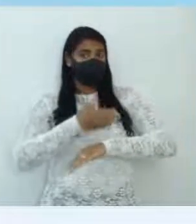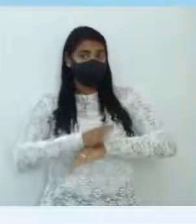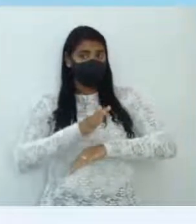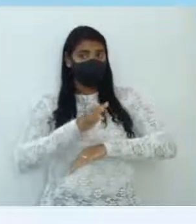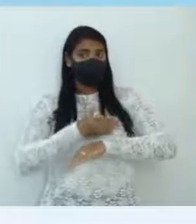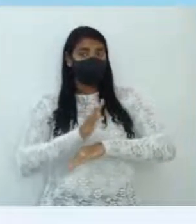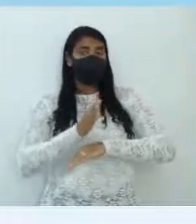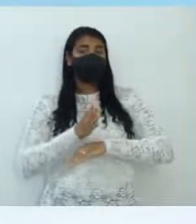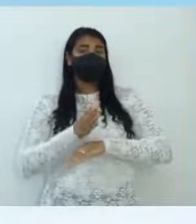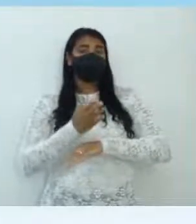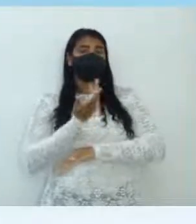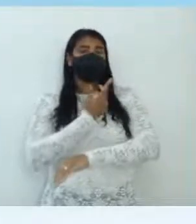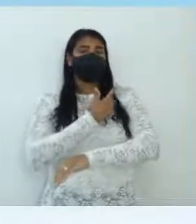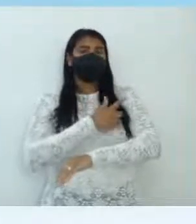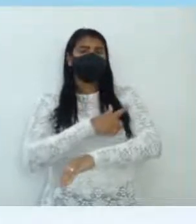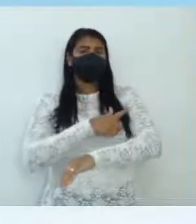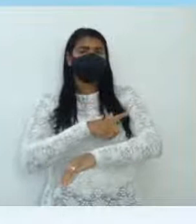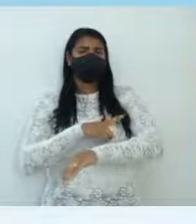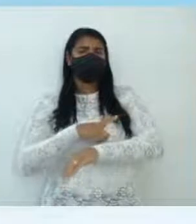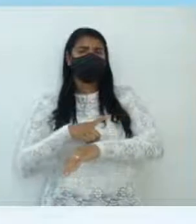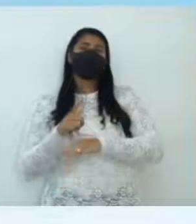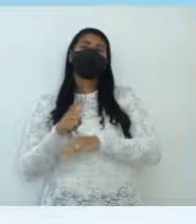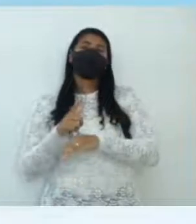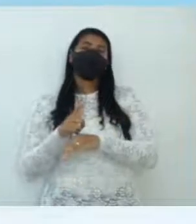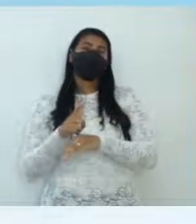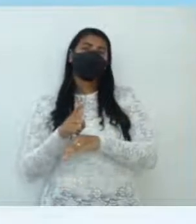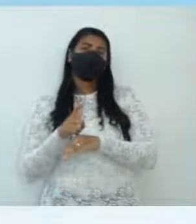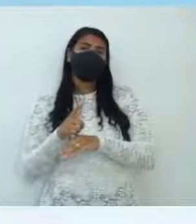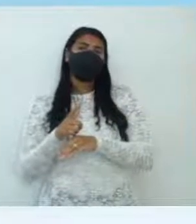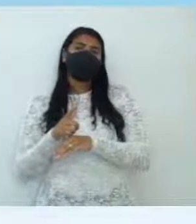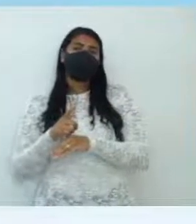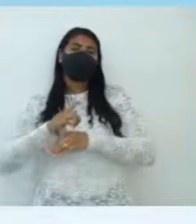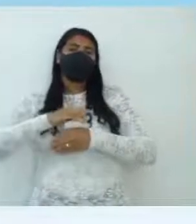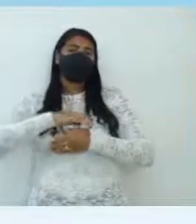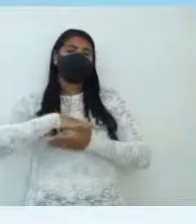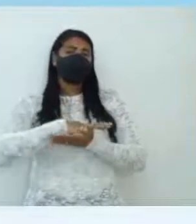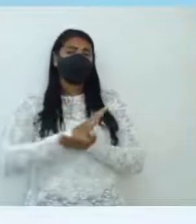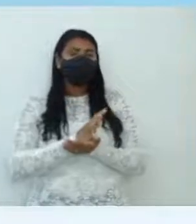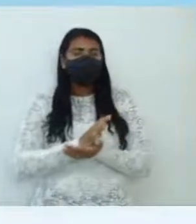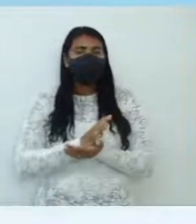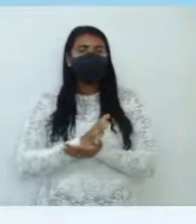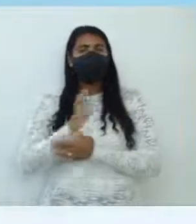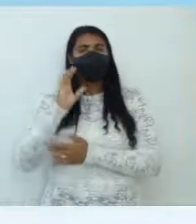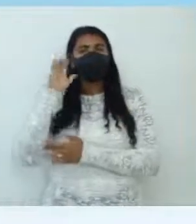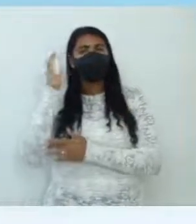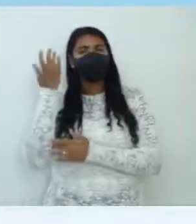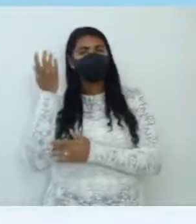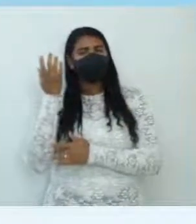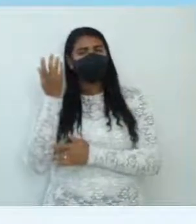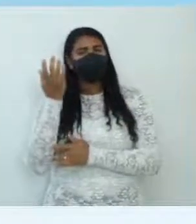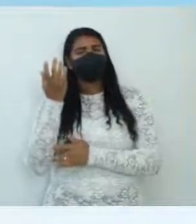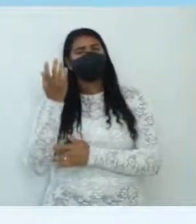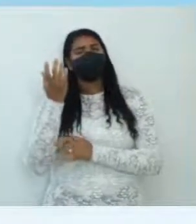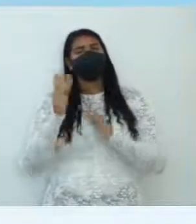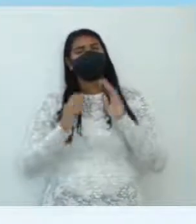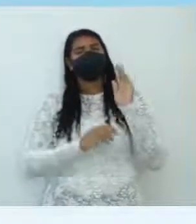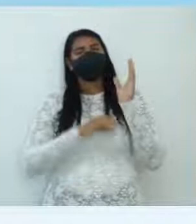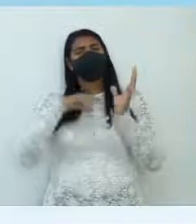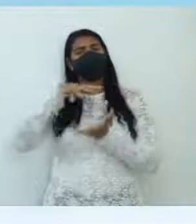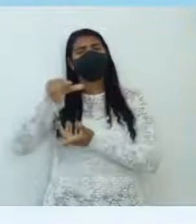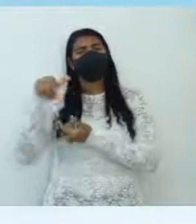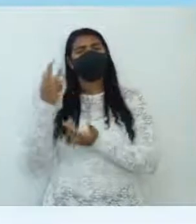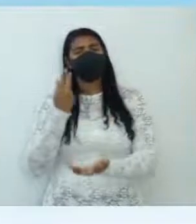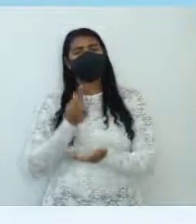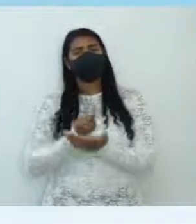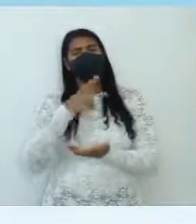ela costuma gerar sérios danos ao meio ambiente. Os impactos ambientais da